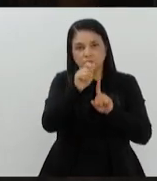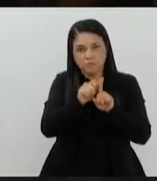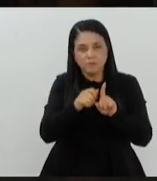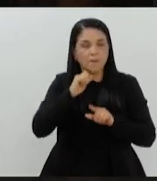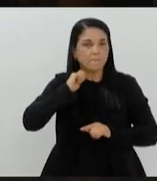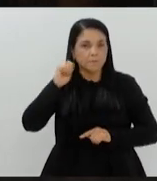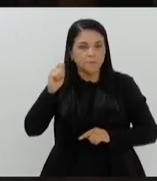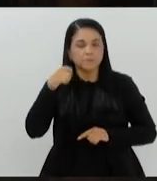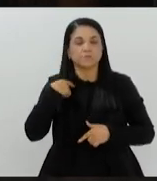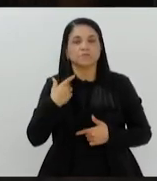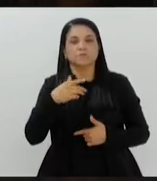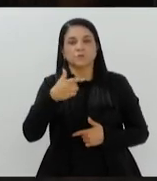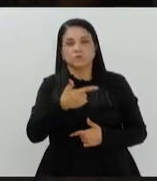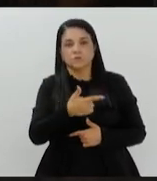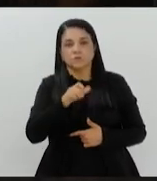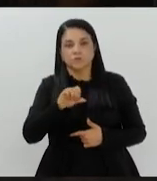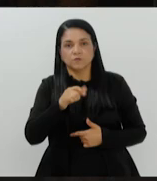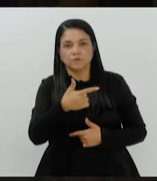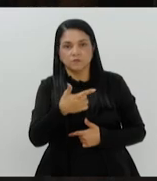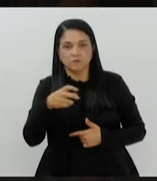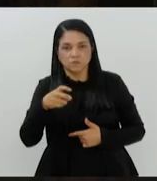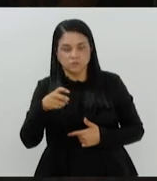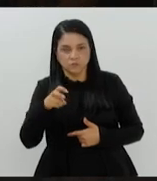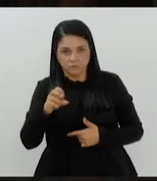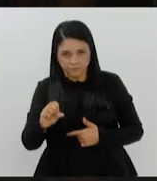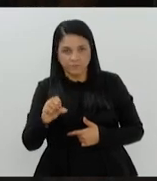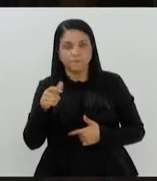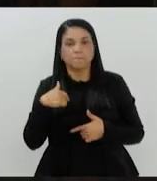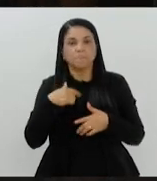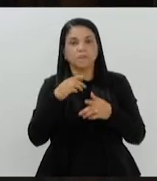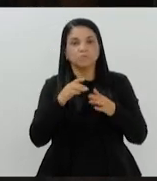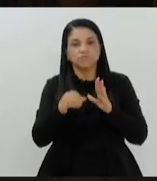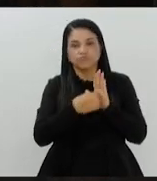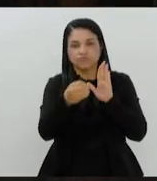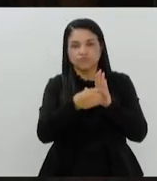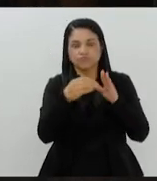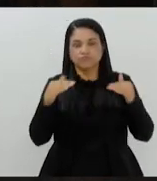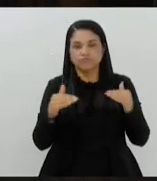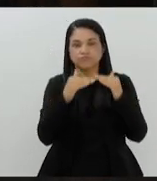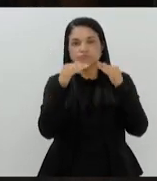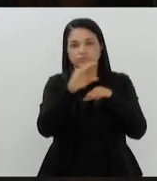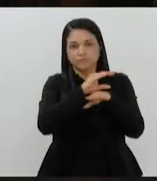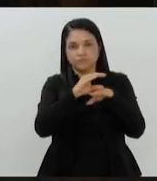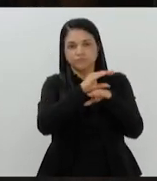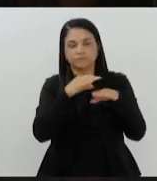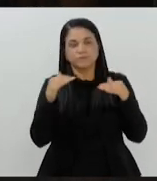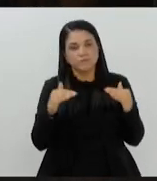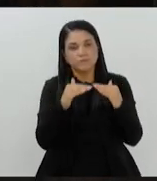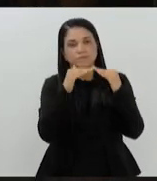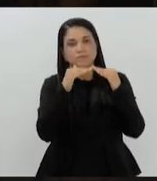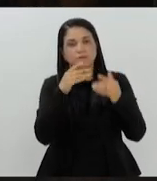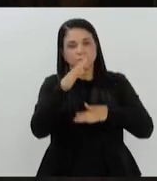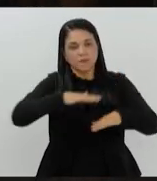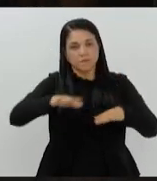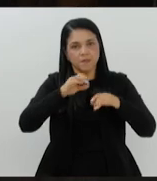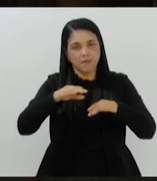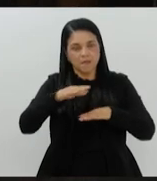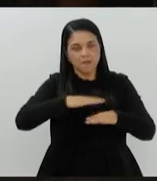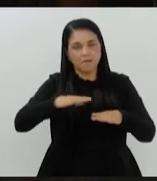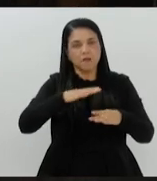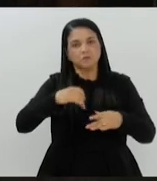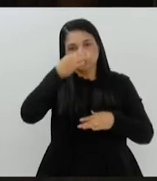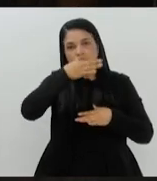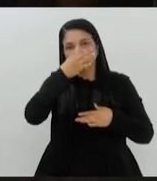providências. Pareceres das comissões de Constituição e Justiça pela constitucionalidade, turismo favorável, defesa do meio ambiente favorável, assuntos municipais